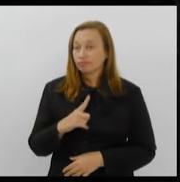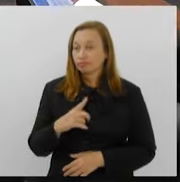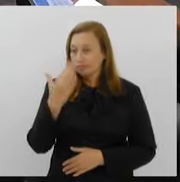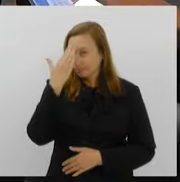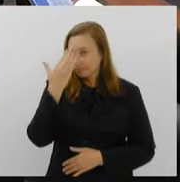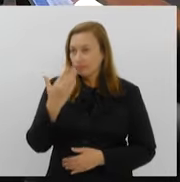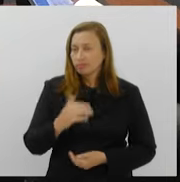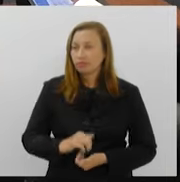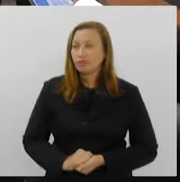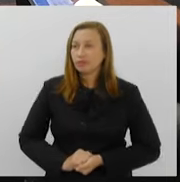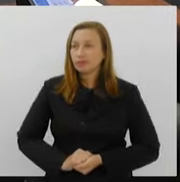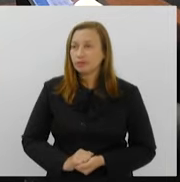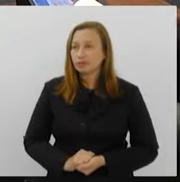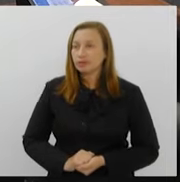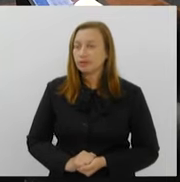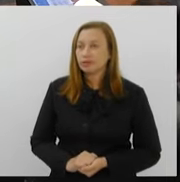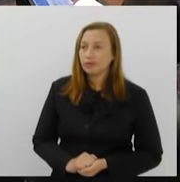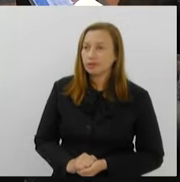obrigado.